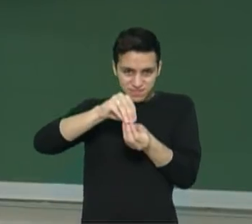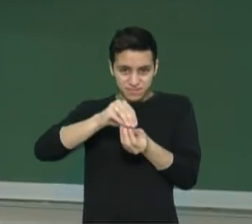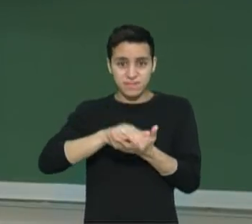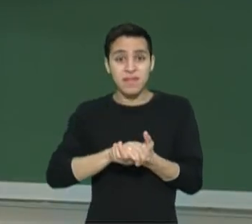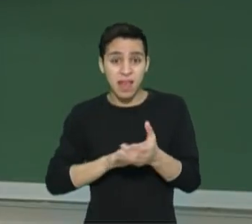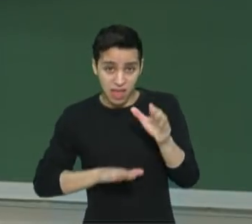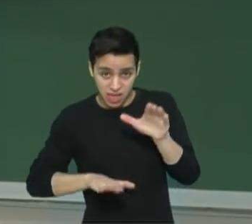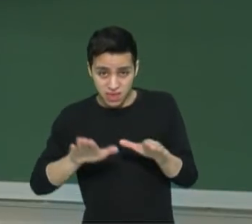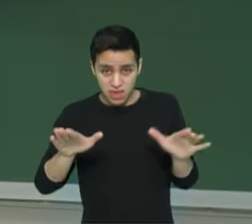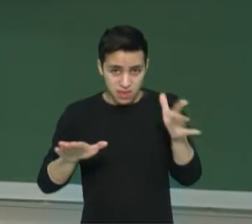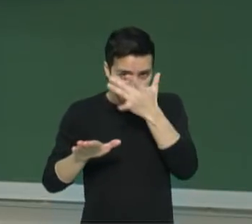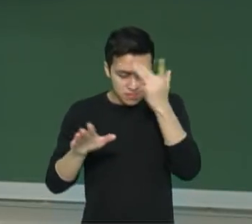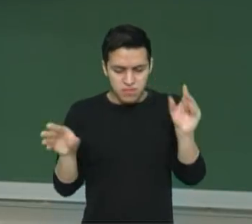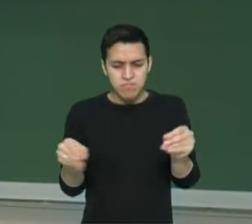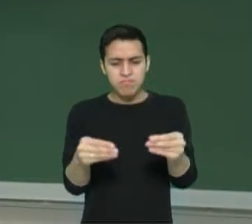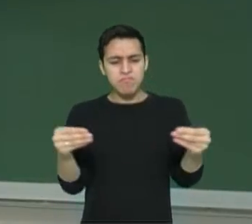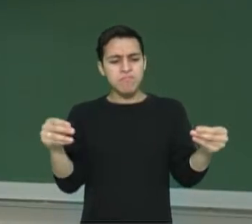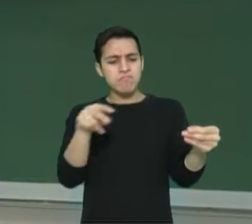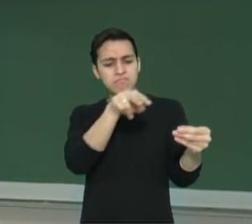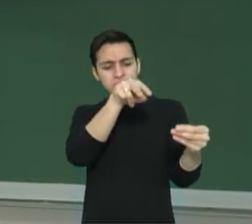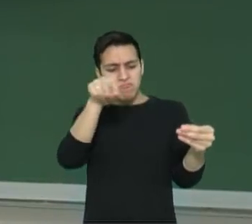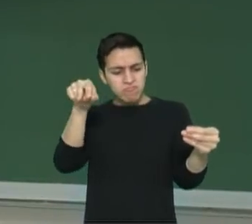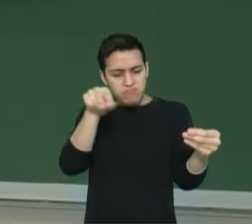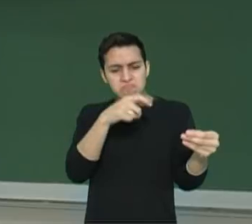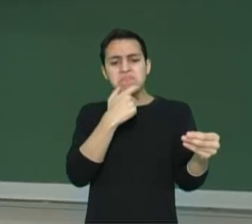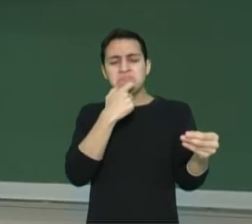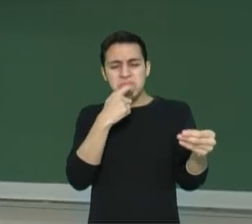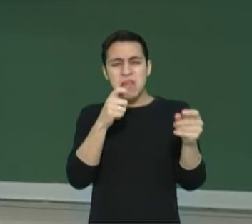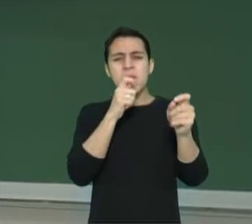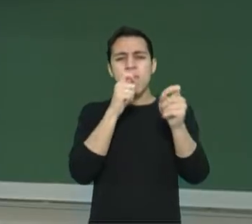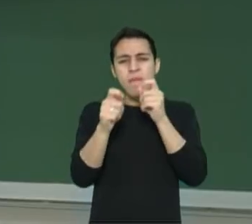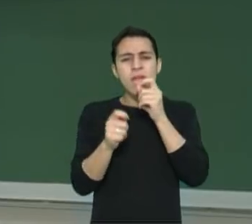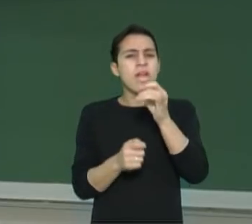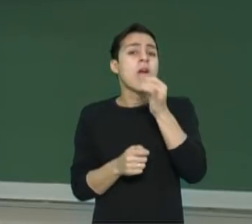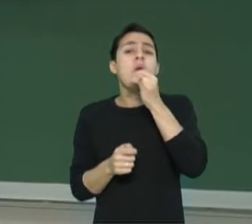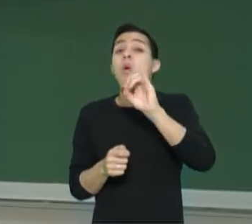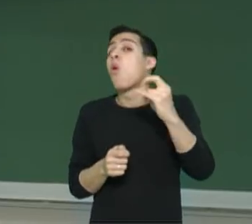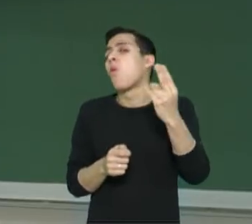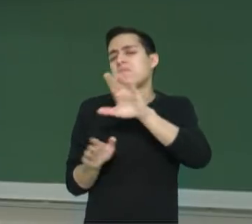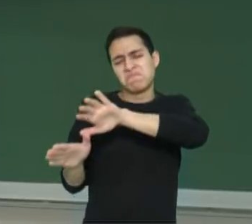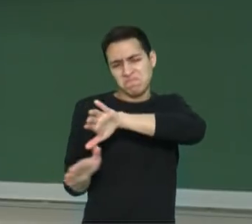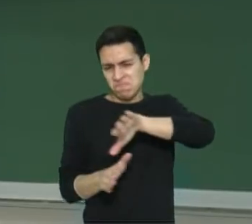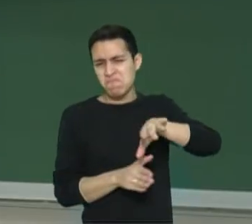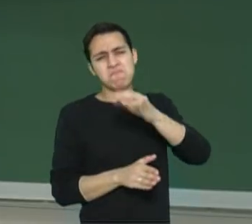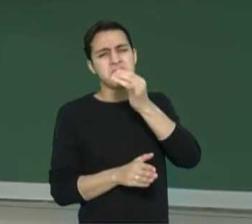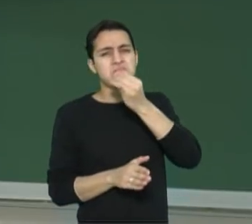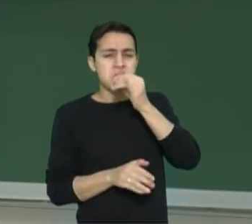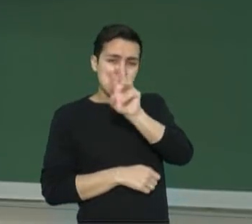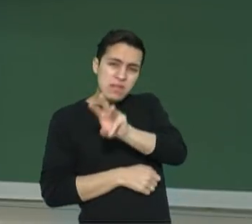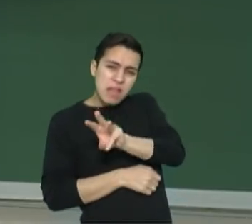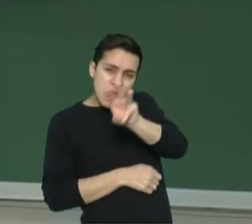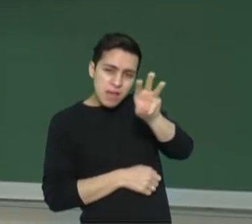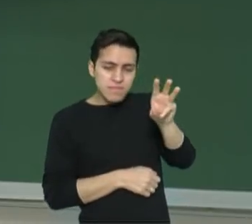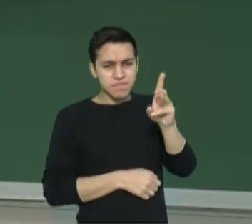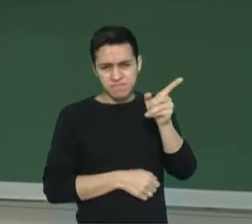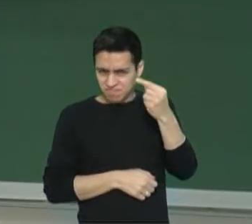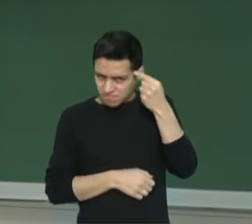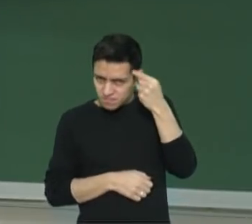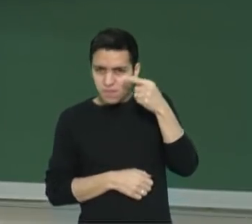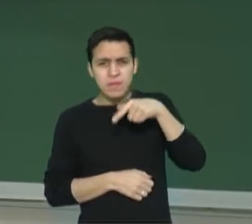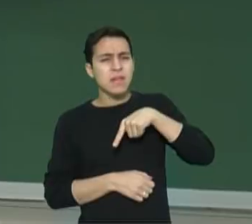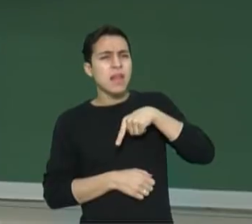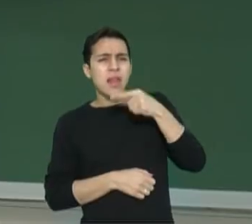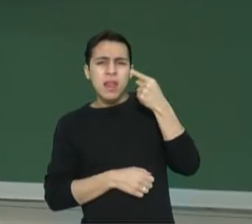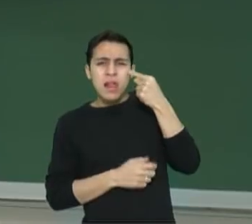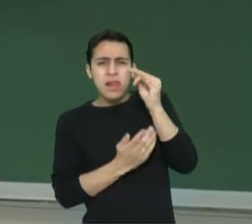ele olha para a reportagem, né? Então, vamos pensar que eu estou ali no site da Nova Escola. Tem o texto, né, escrito,